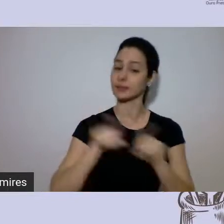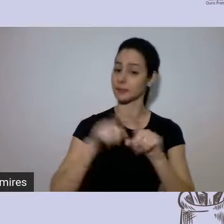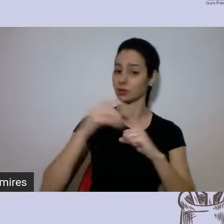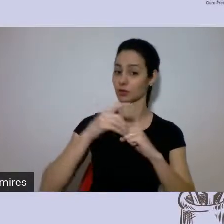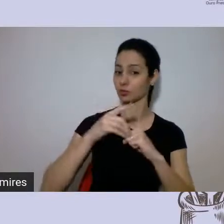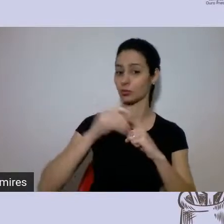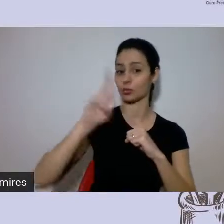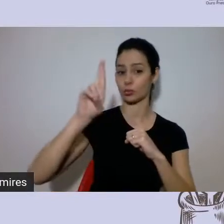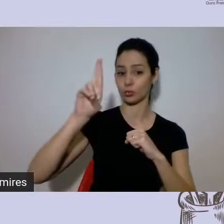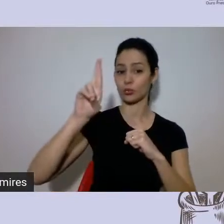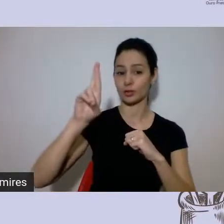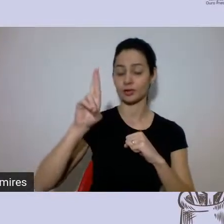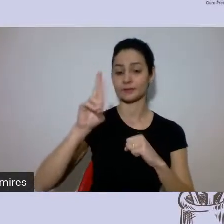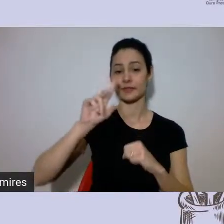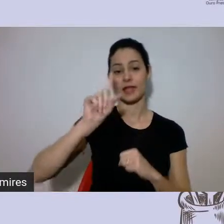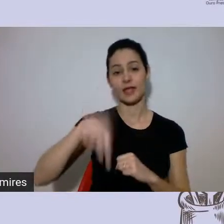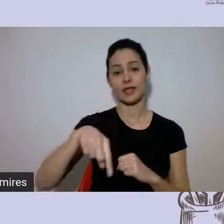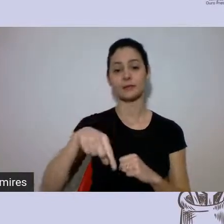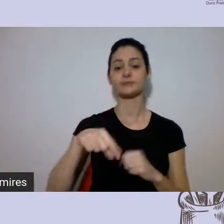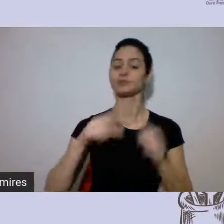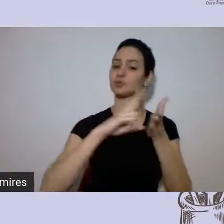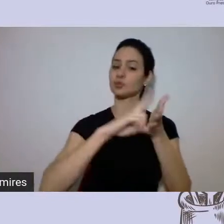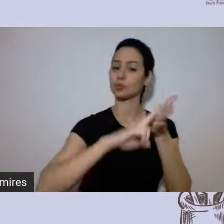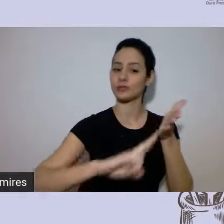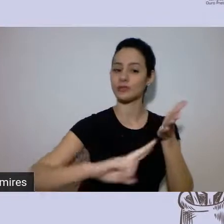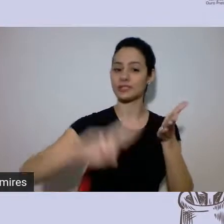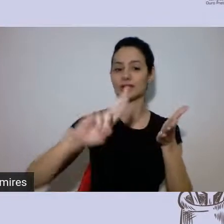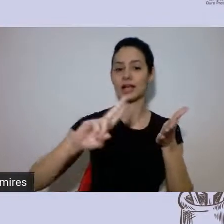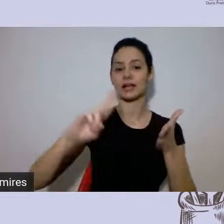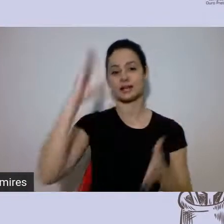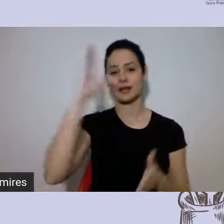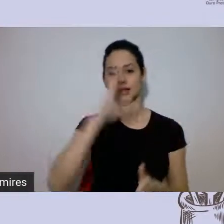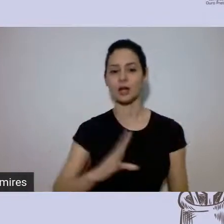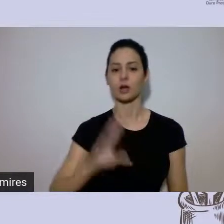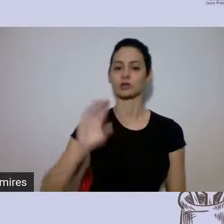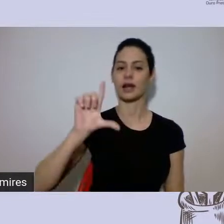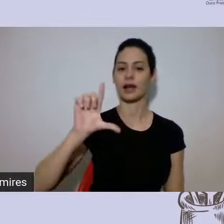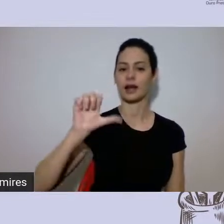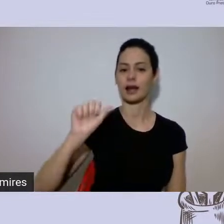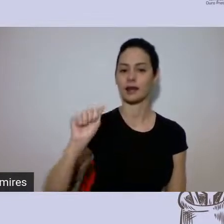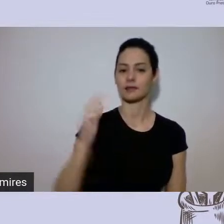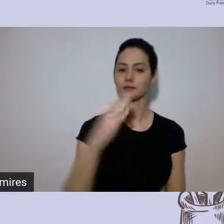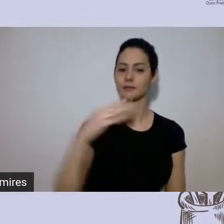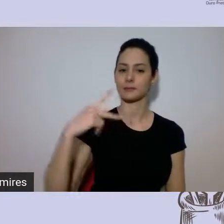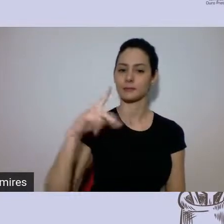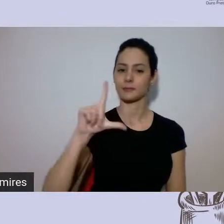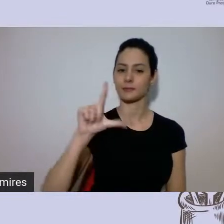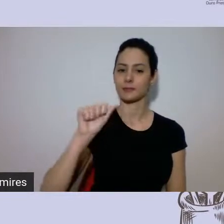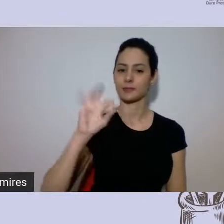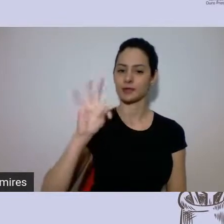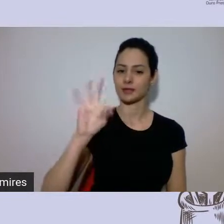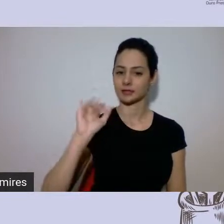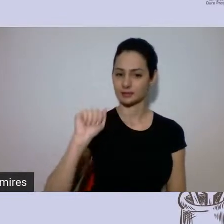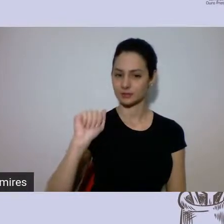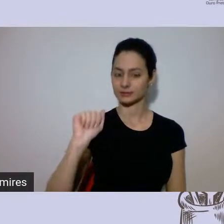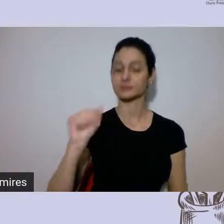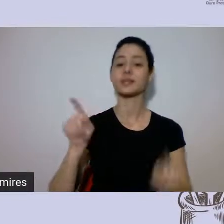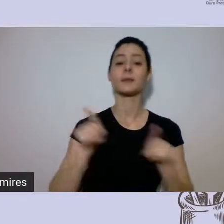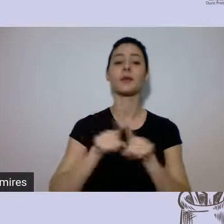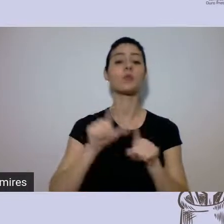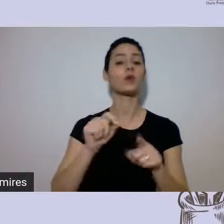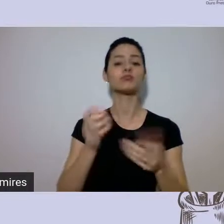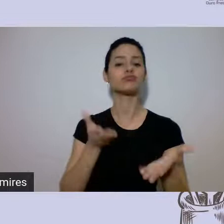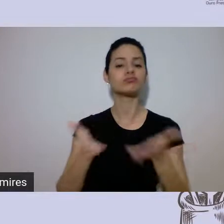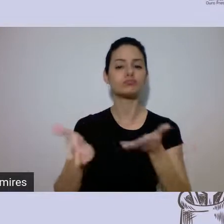Jaqueline Sarmento, da Universidade Nacional de La Plata, e como moderador, o